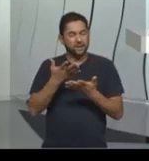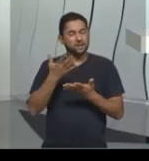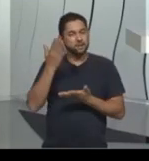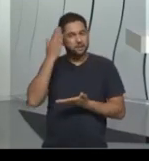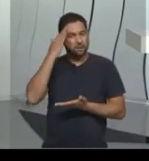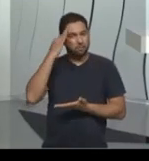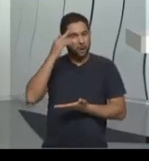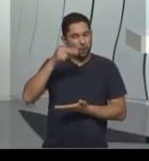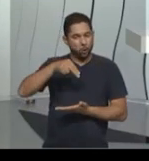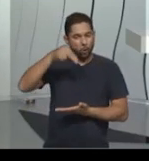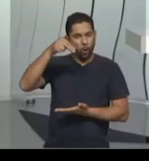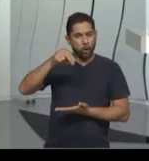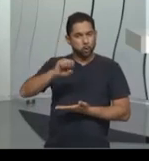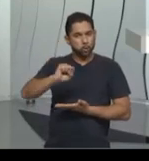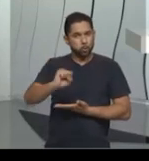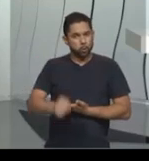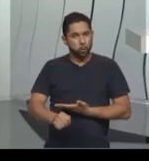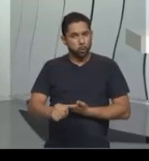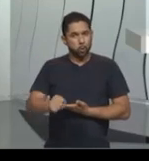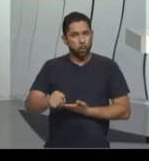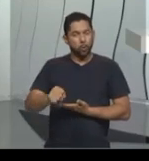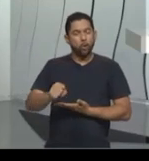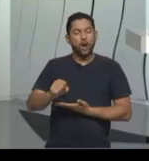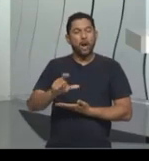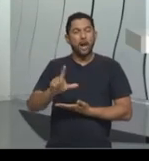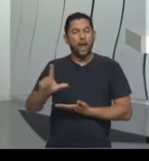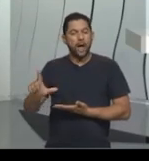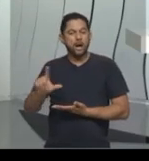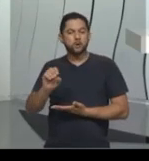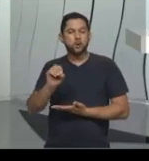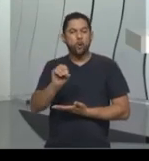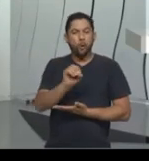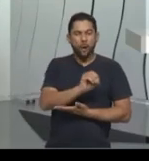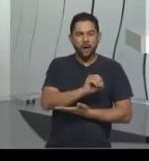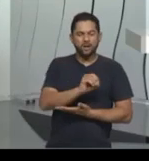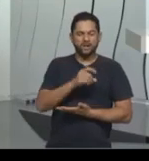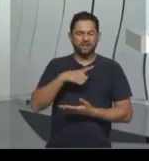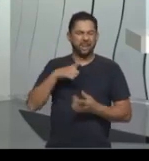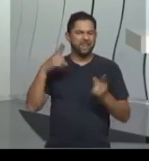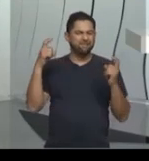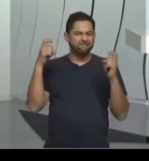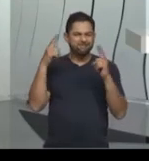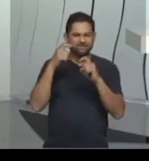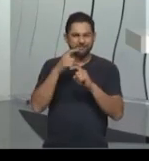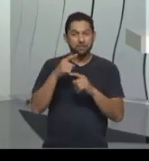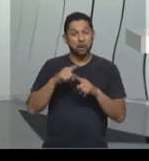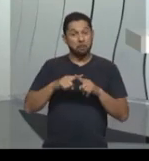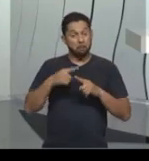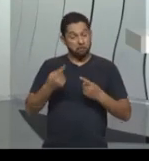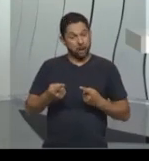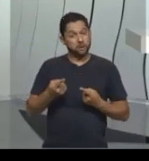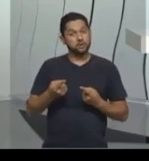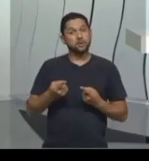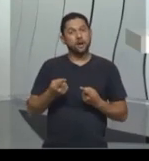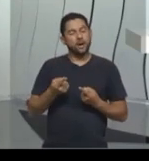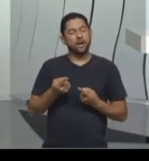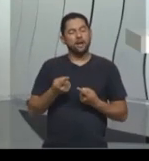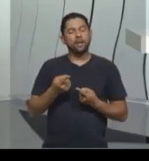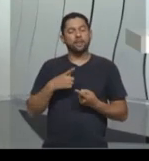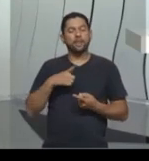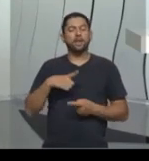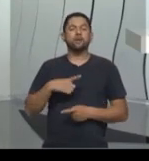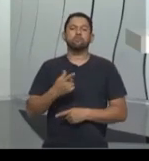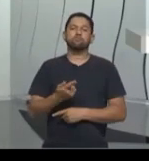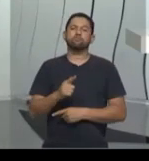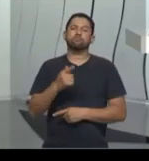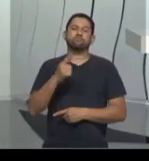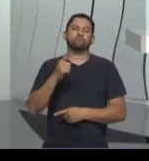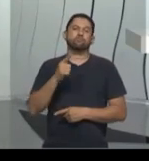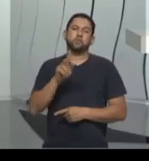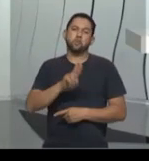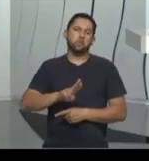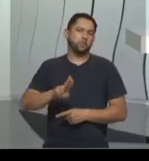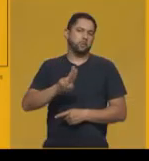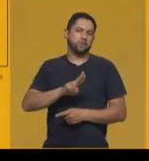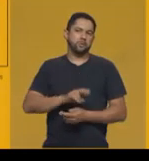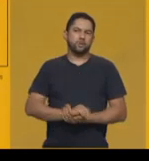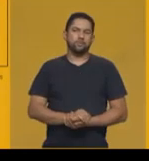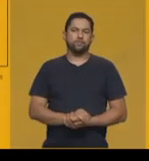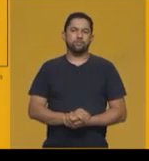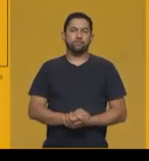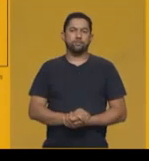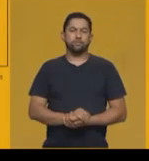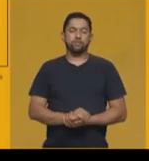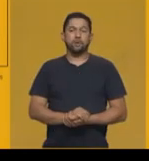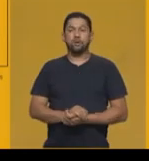sul, leste, oeste, aquela grande dificuldade. Mas é aí, são as coordenadas geográficas, né? Que a gente representa por